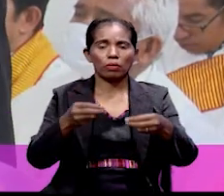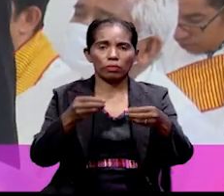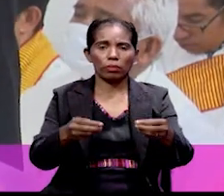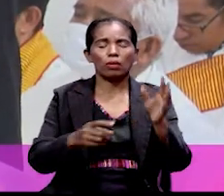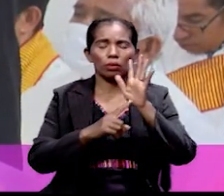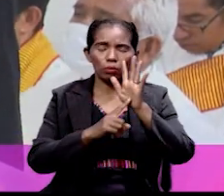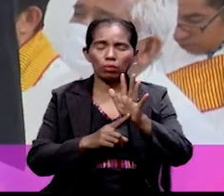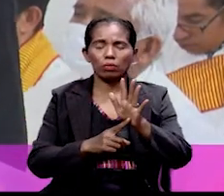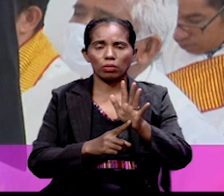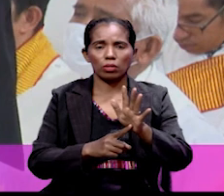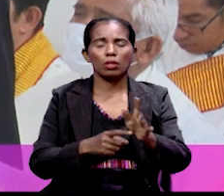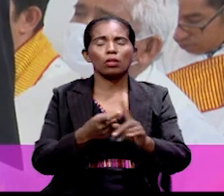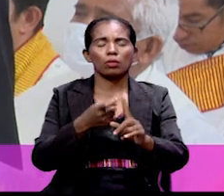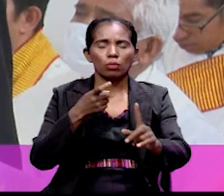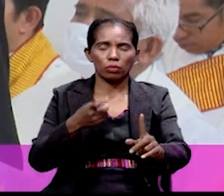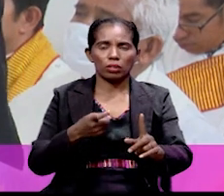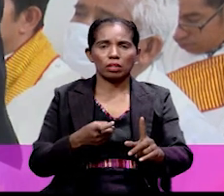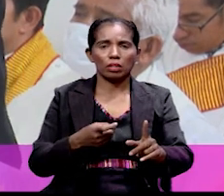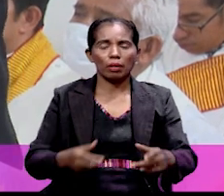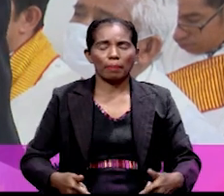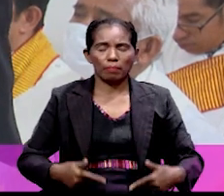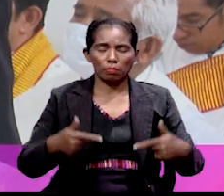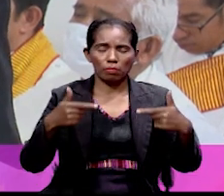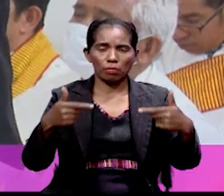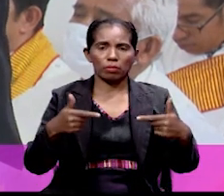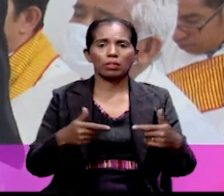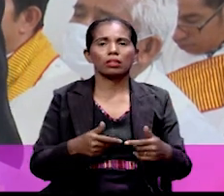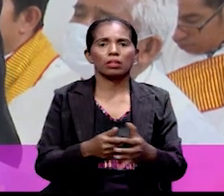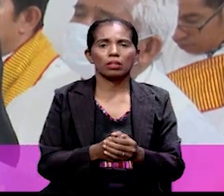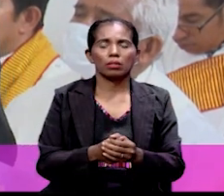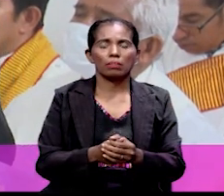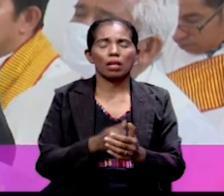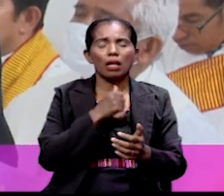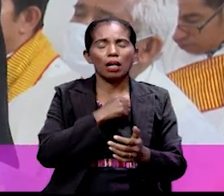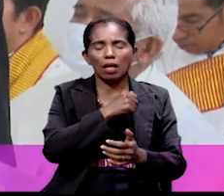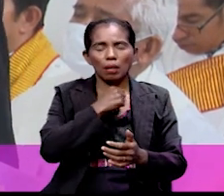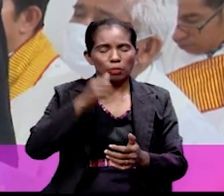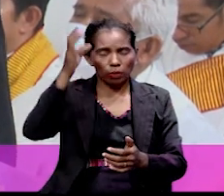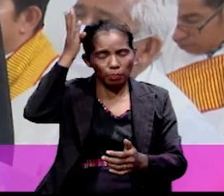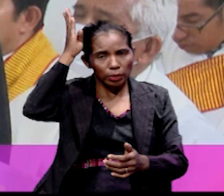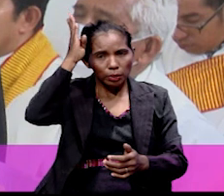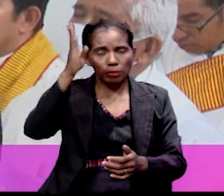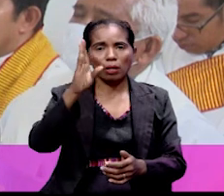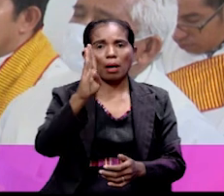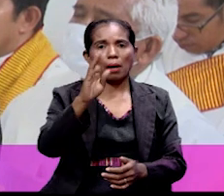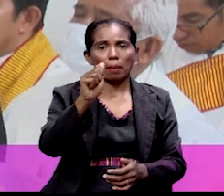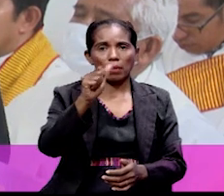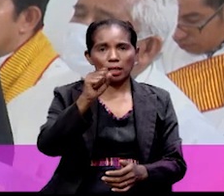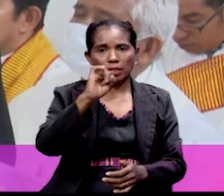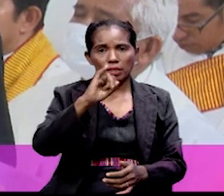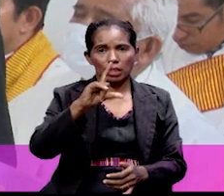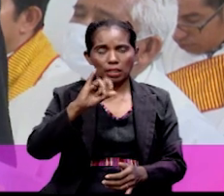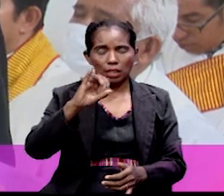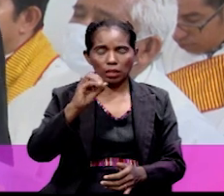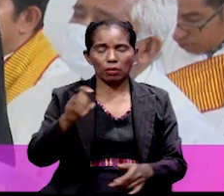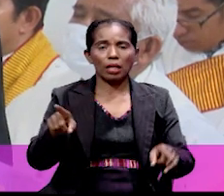oi husi vida heroica no altruista saudoso amo bispo Dom Basílio. Anesto pastor da